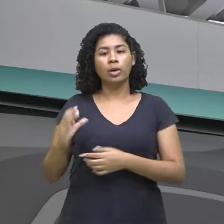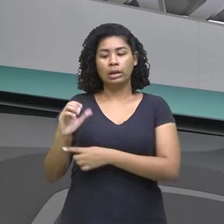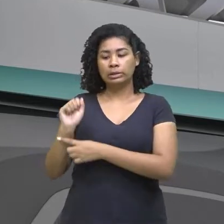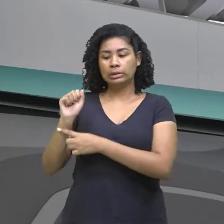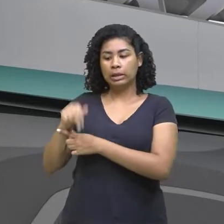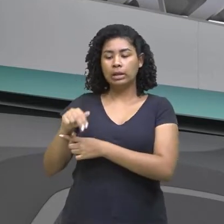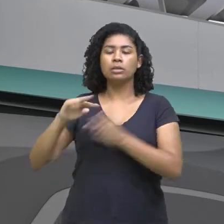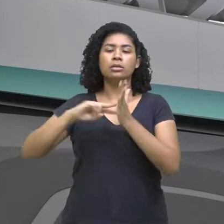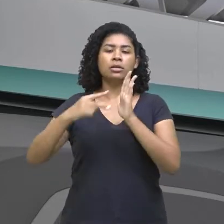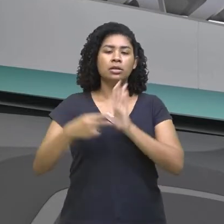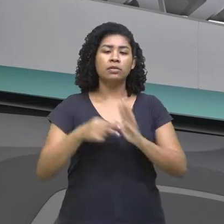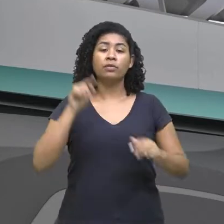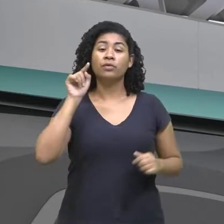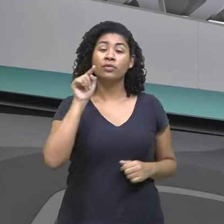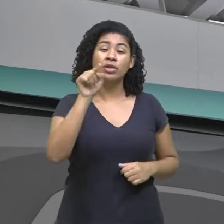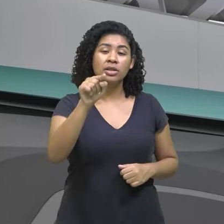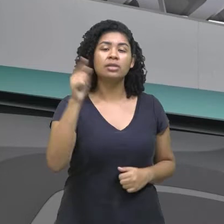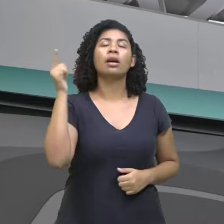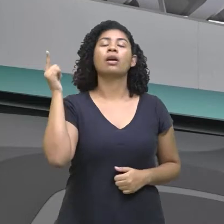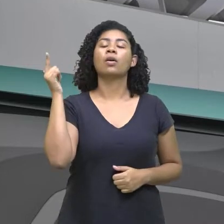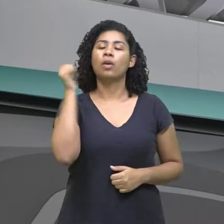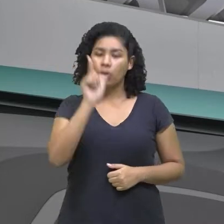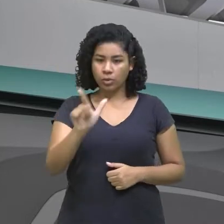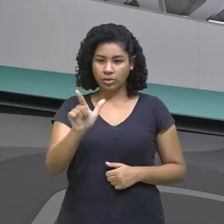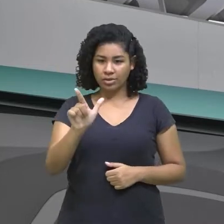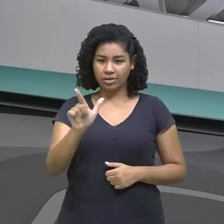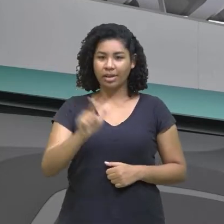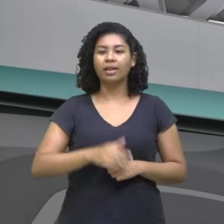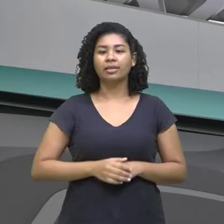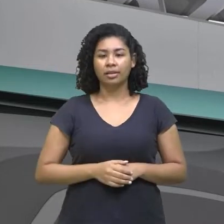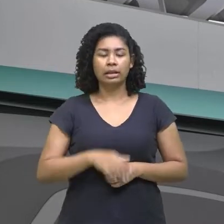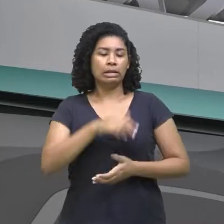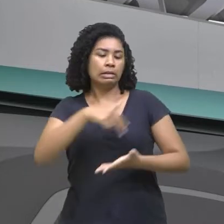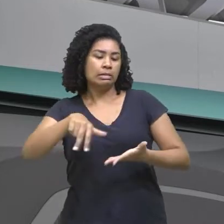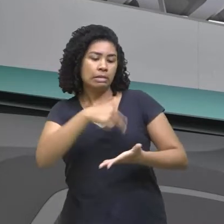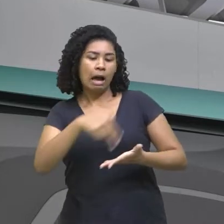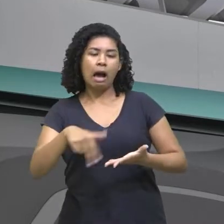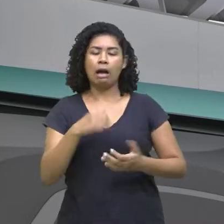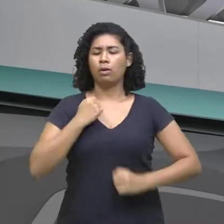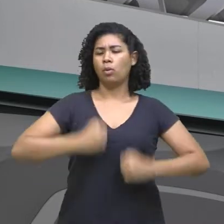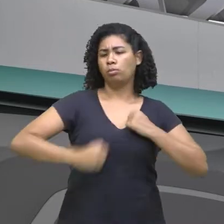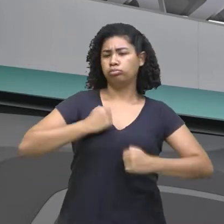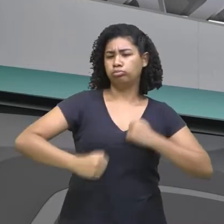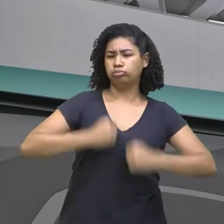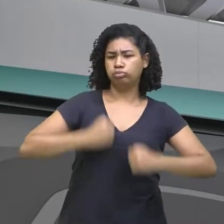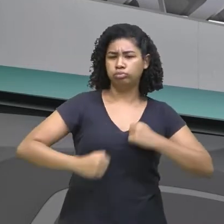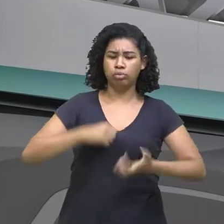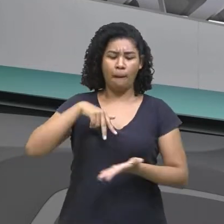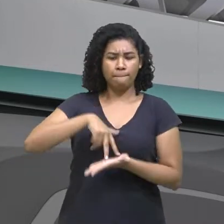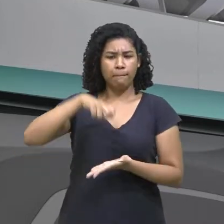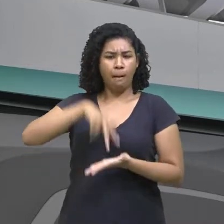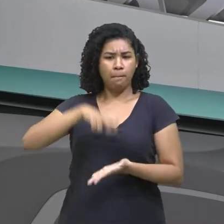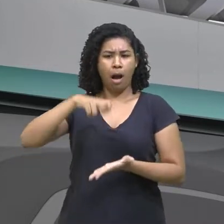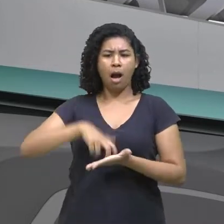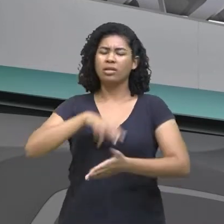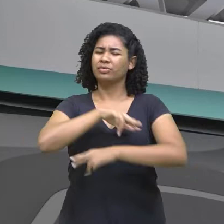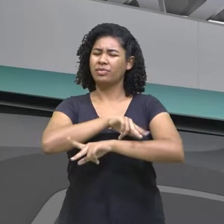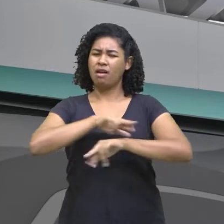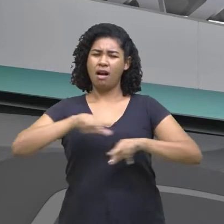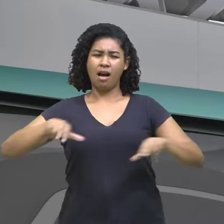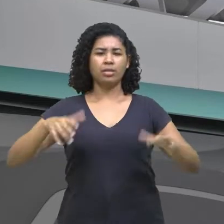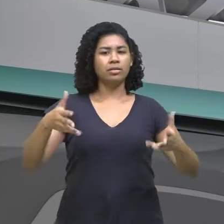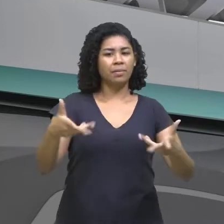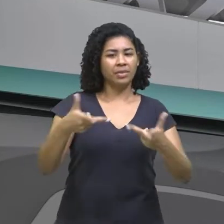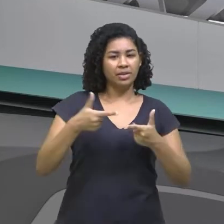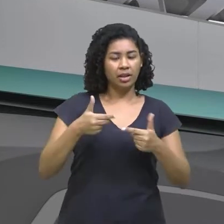fazer tal atividade específica, dançar, correr, pular, nadar, tudo bem? Então, a ideia do verb can